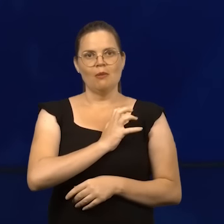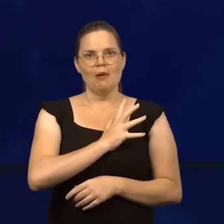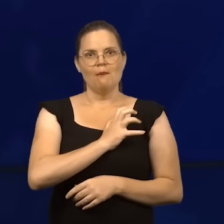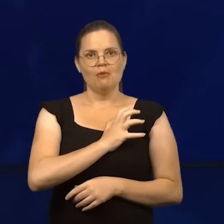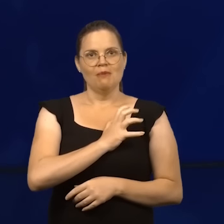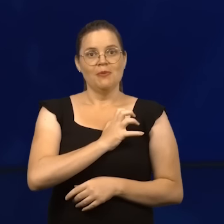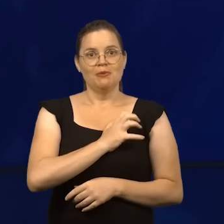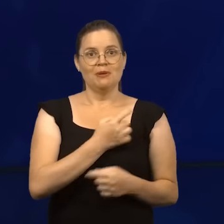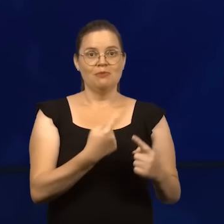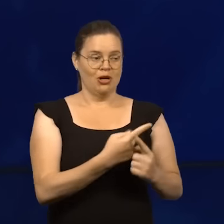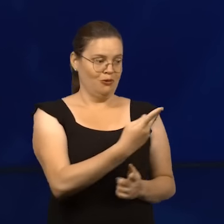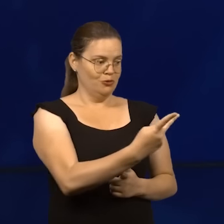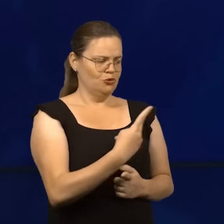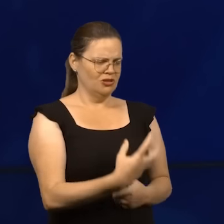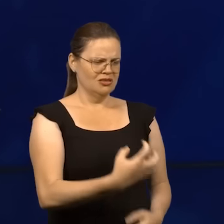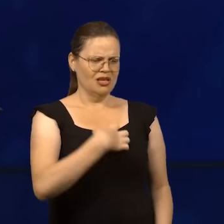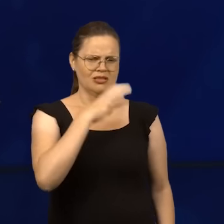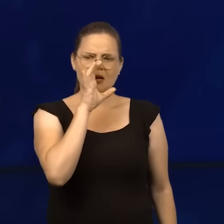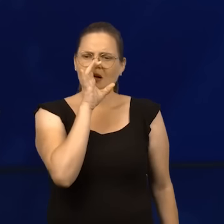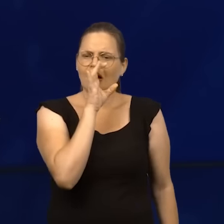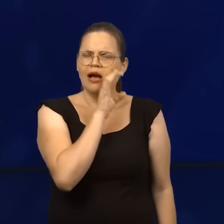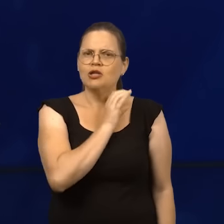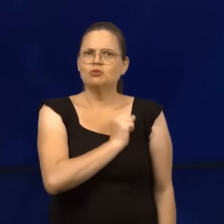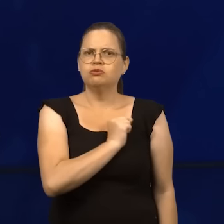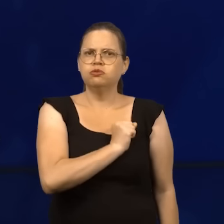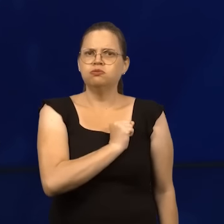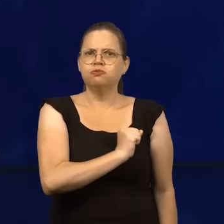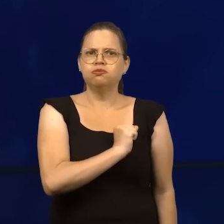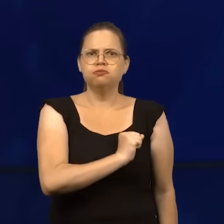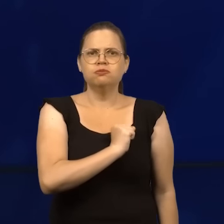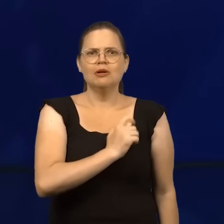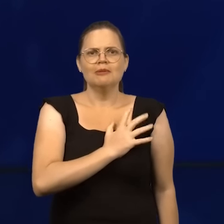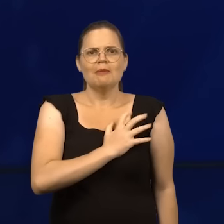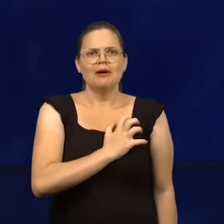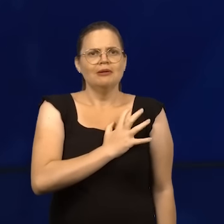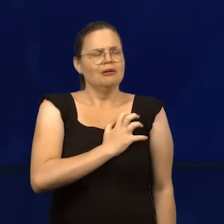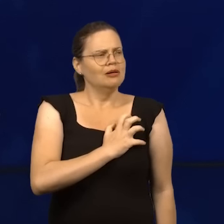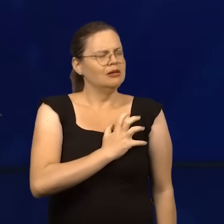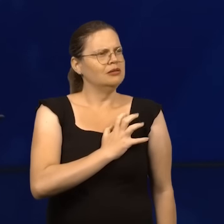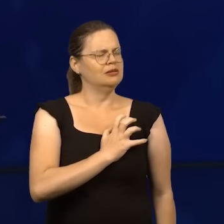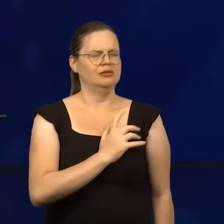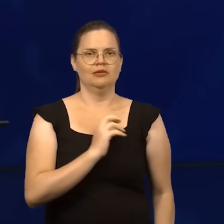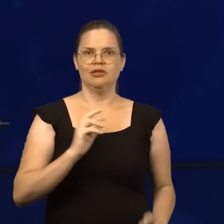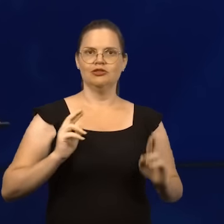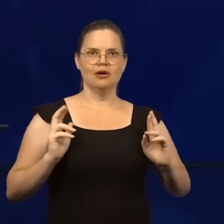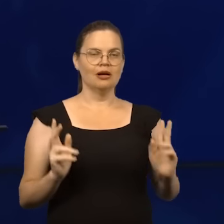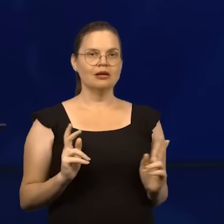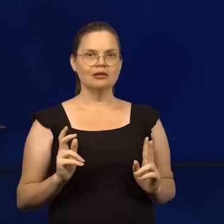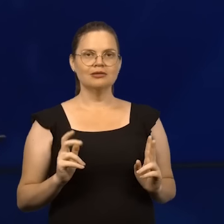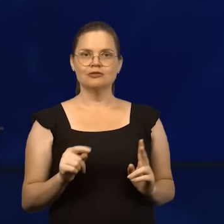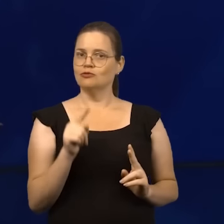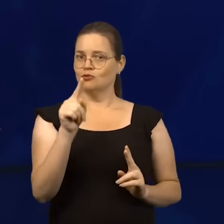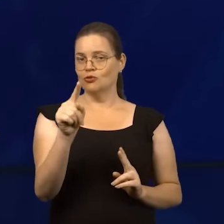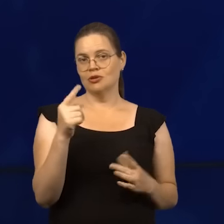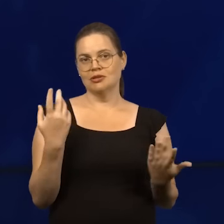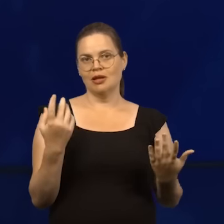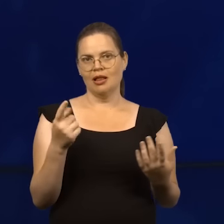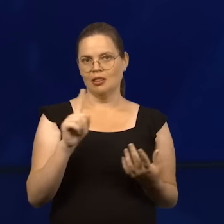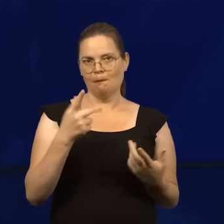deles estava ardendo. Eles estavam sentindo algo diferente. Você talvez não